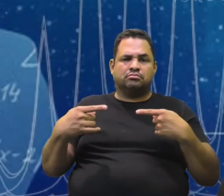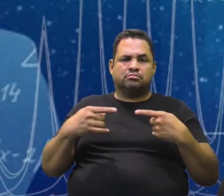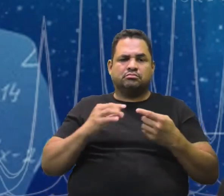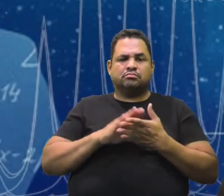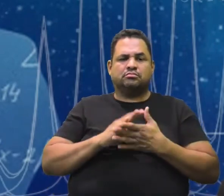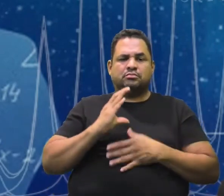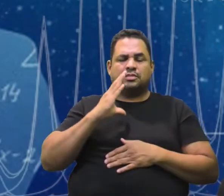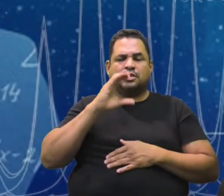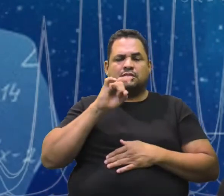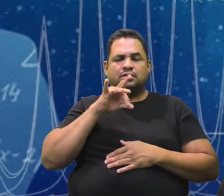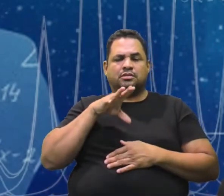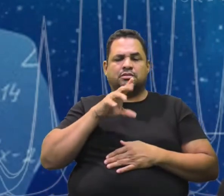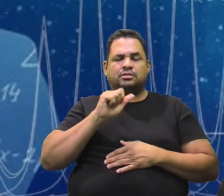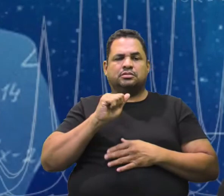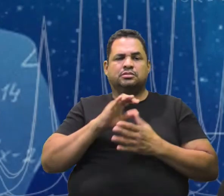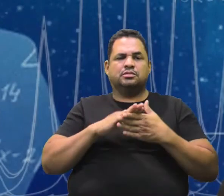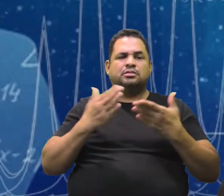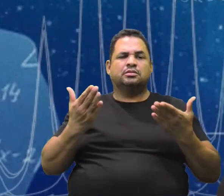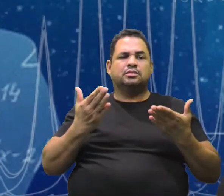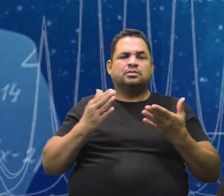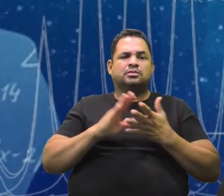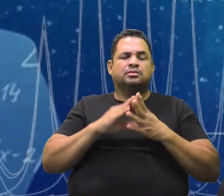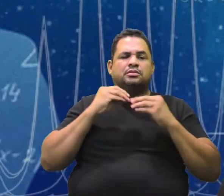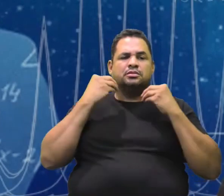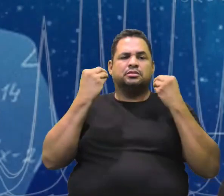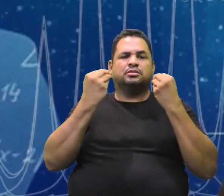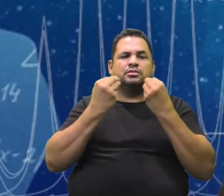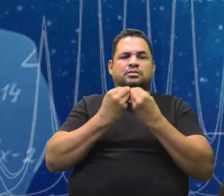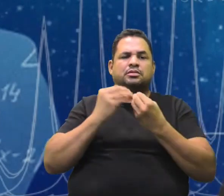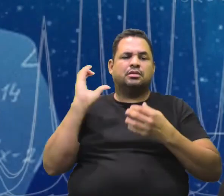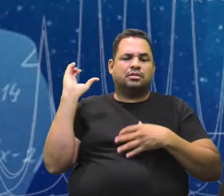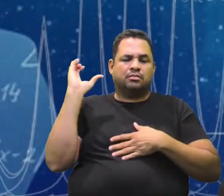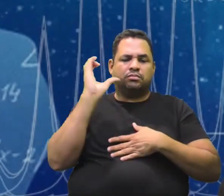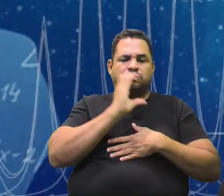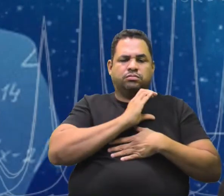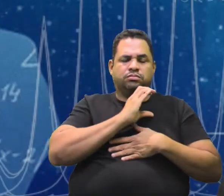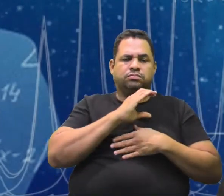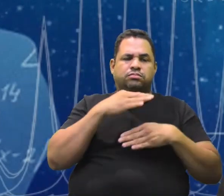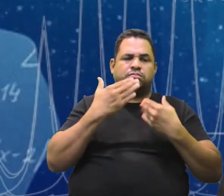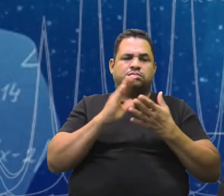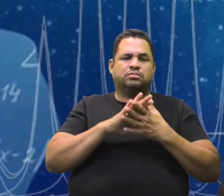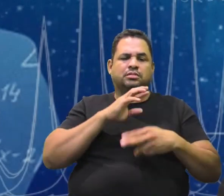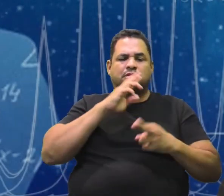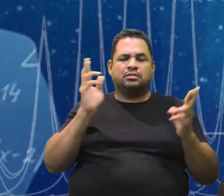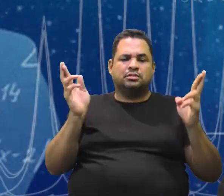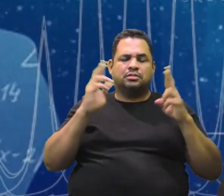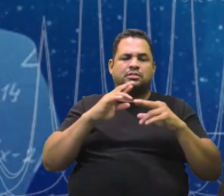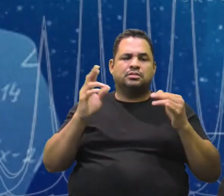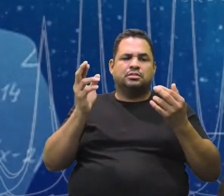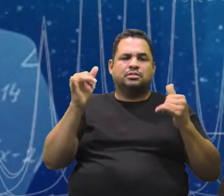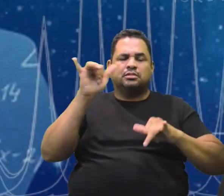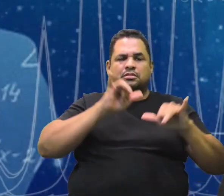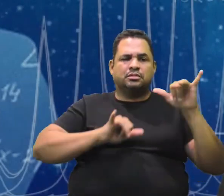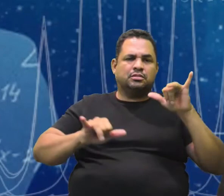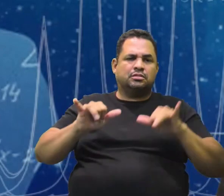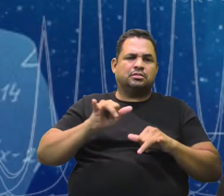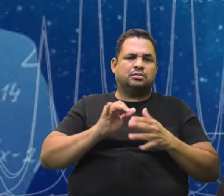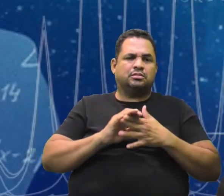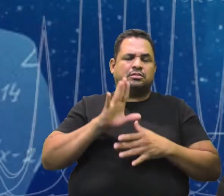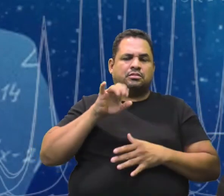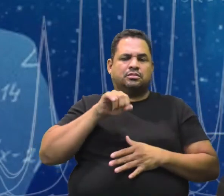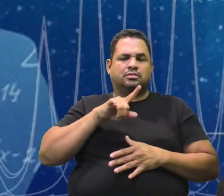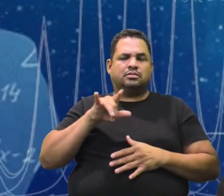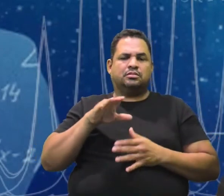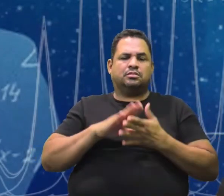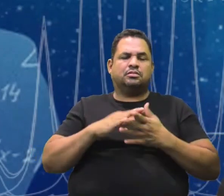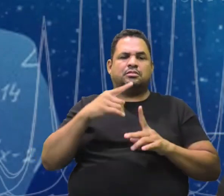do catalisador, catalisador são substâncias que aceleram a velocidade das reações químicas. E as enzimas